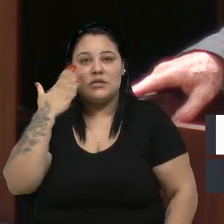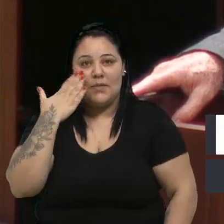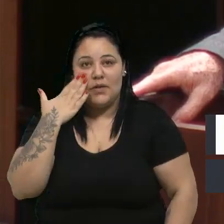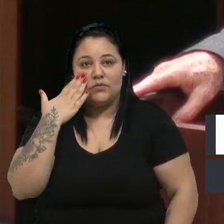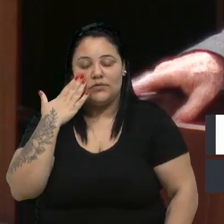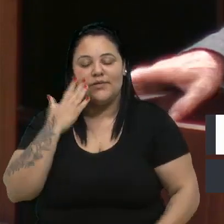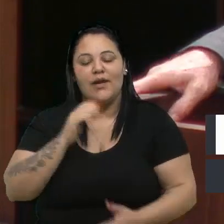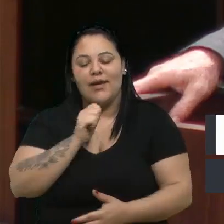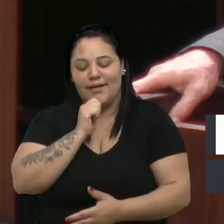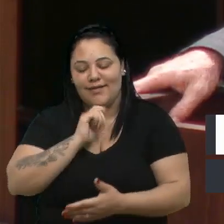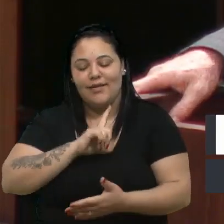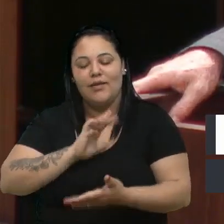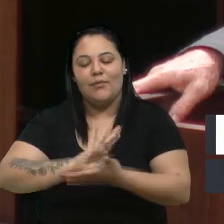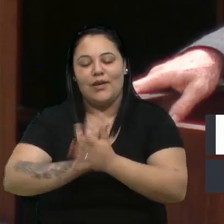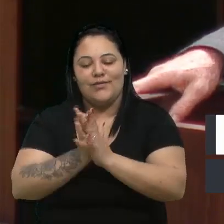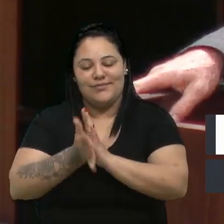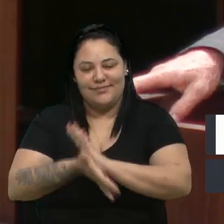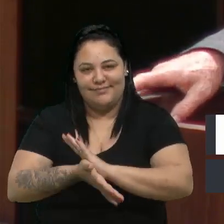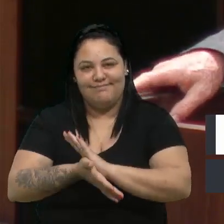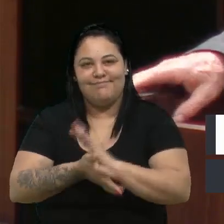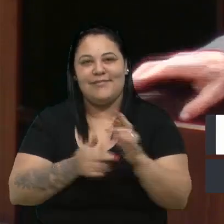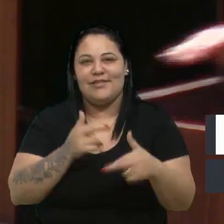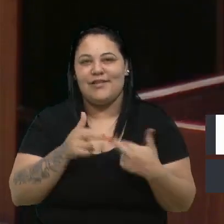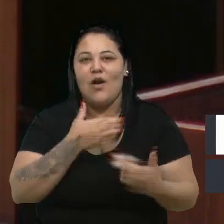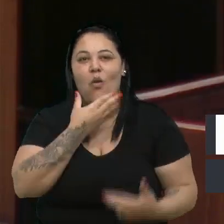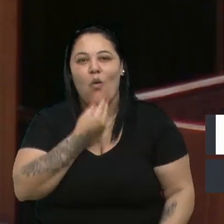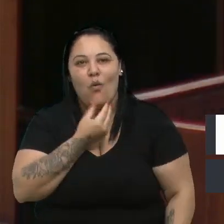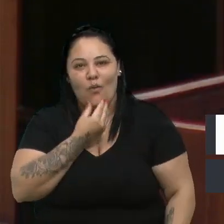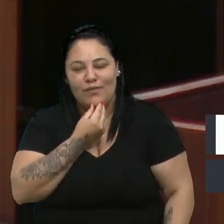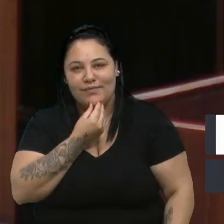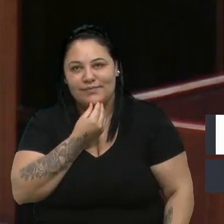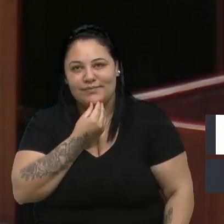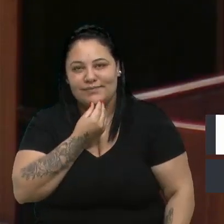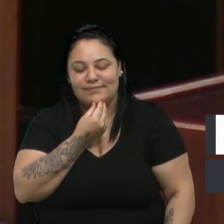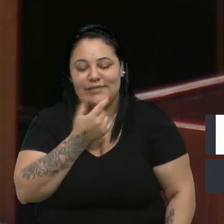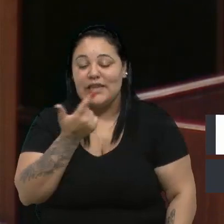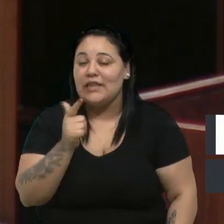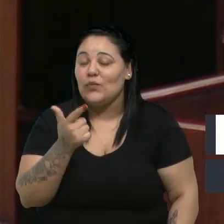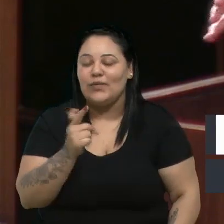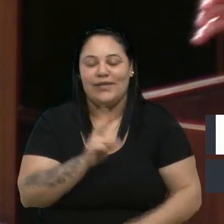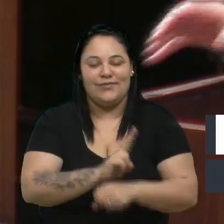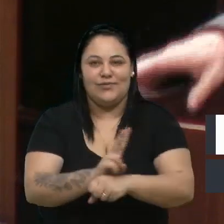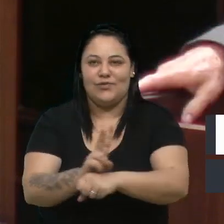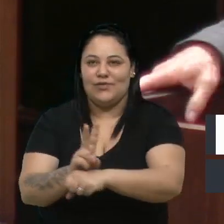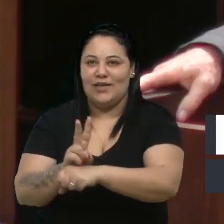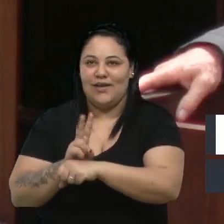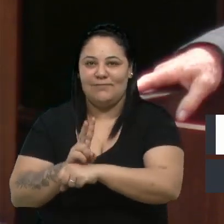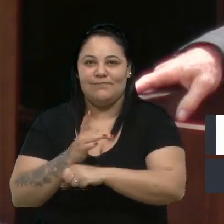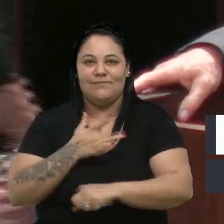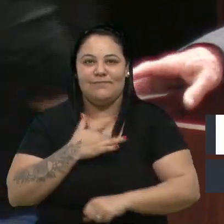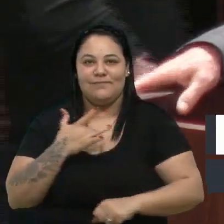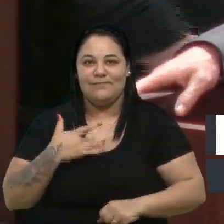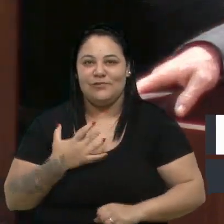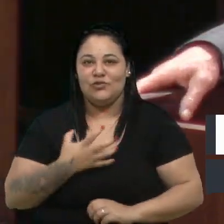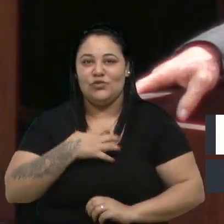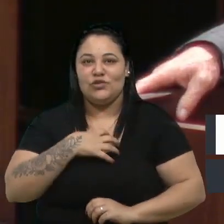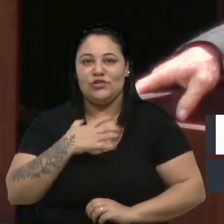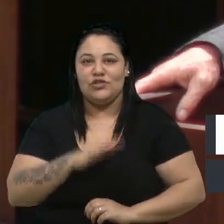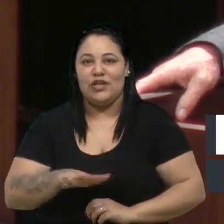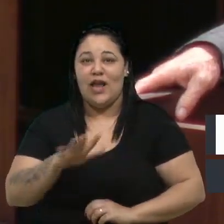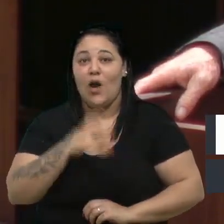preconceito, sabemos que os homens não têm os cuidados na saúde do modo geral como têm as